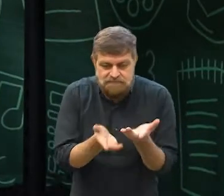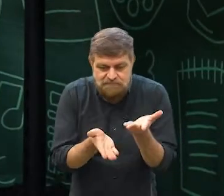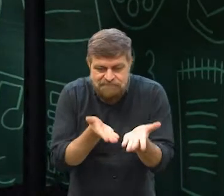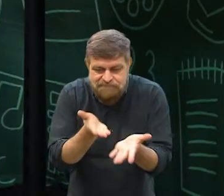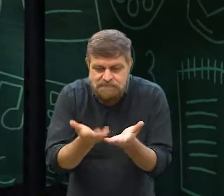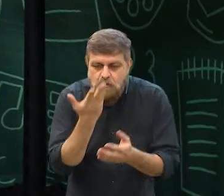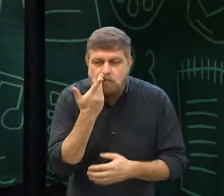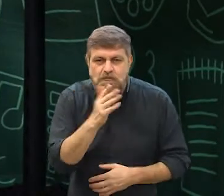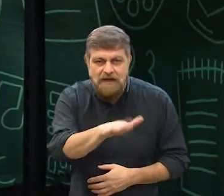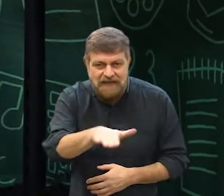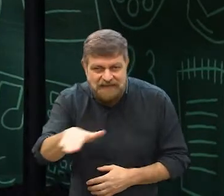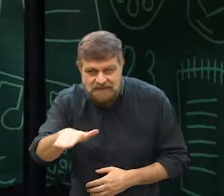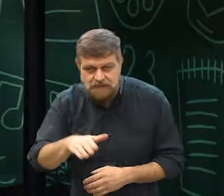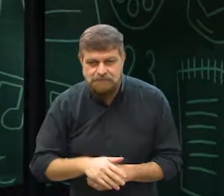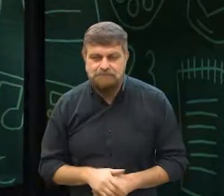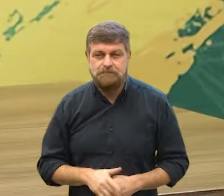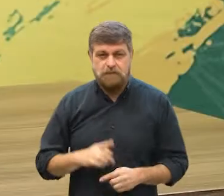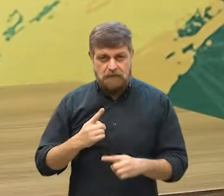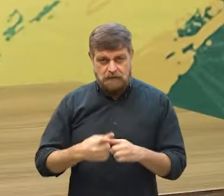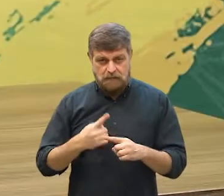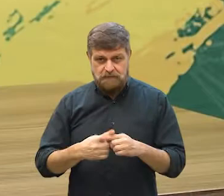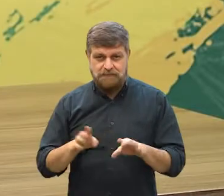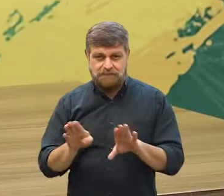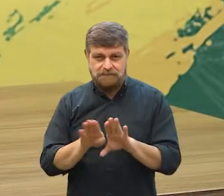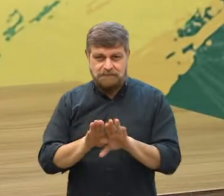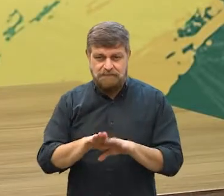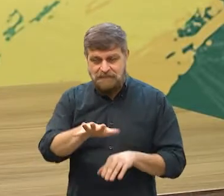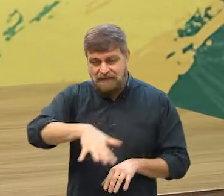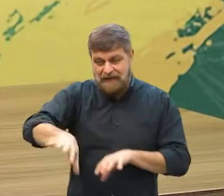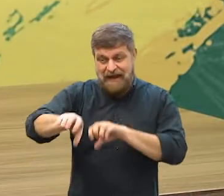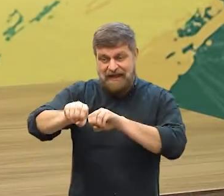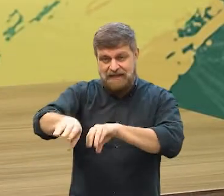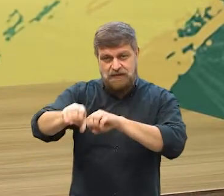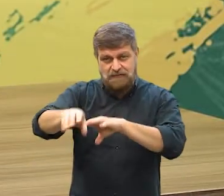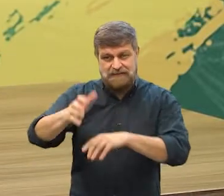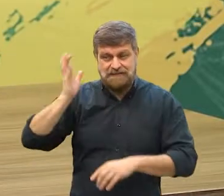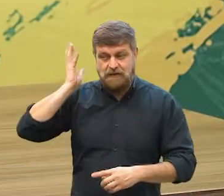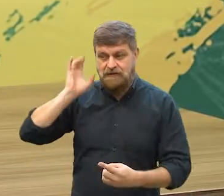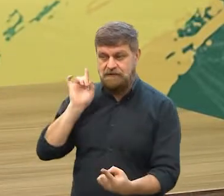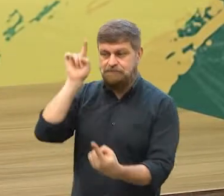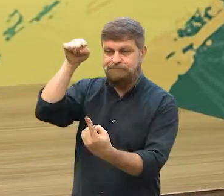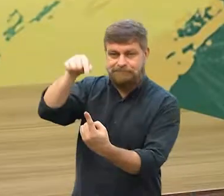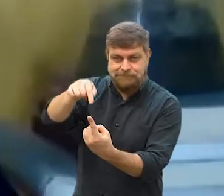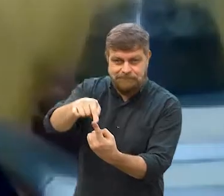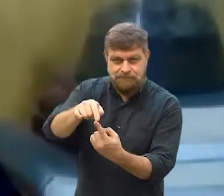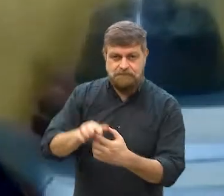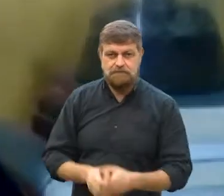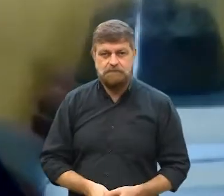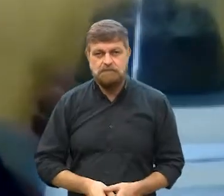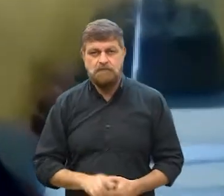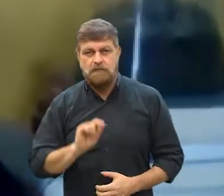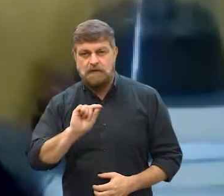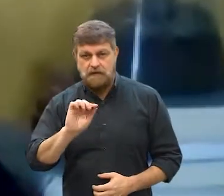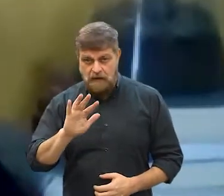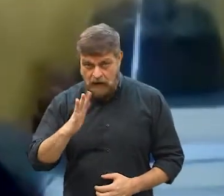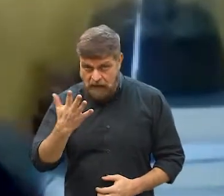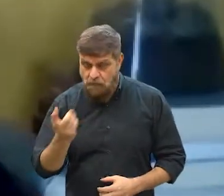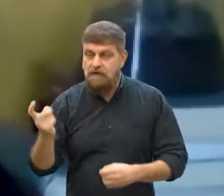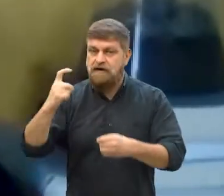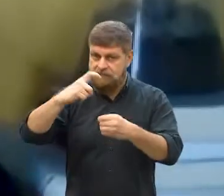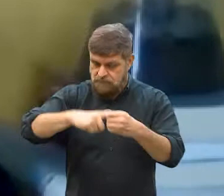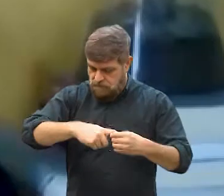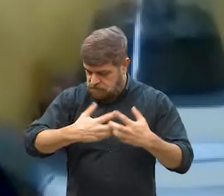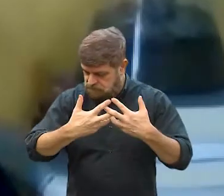infantil o Inclusive essa questão é que envolve a Educacional mais né Luiz André sim agora ele volta agora